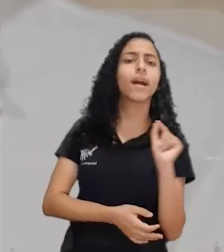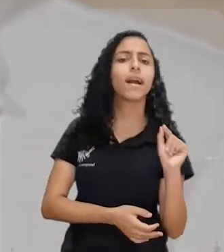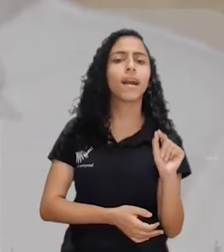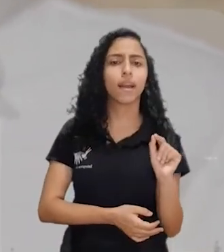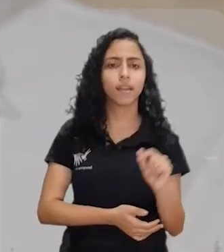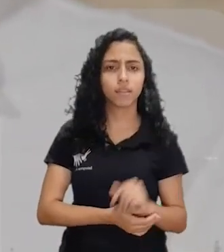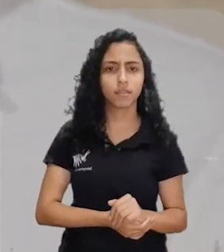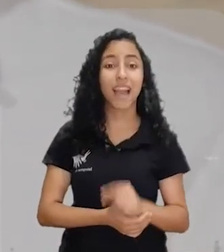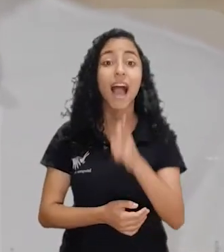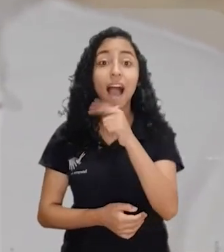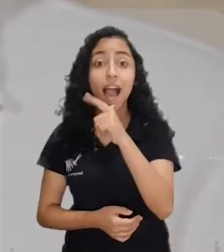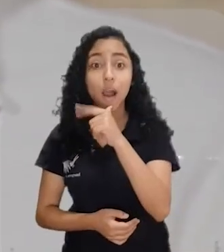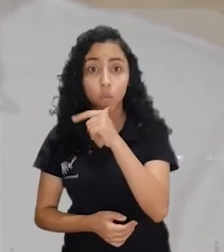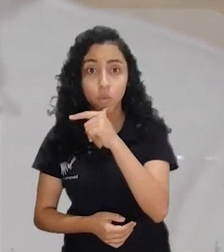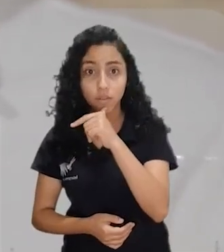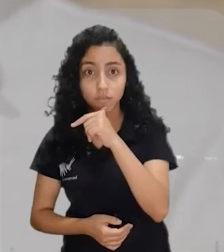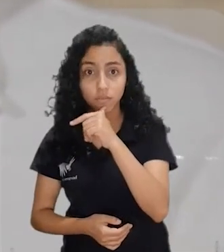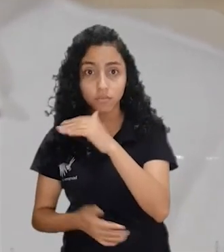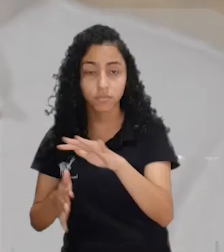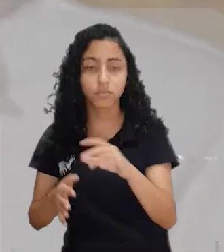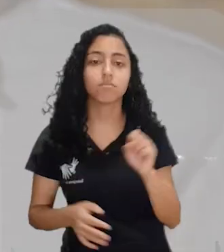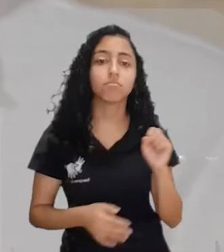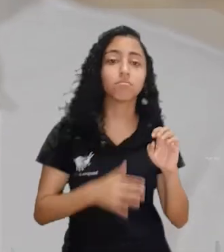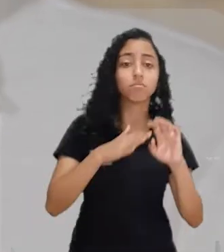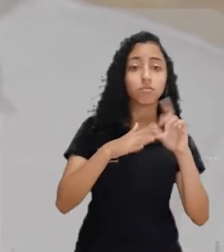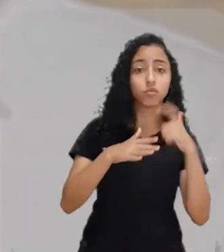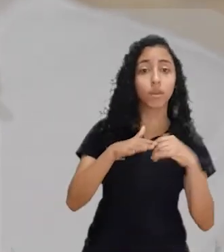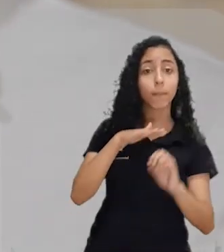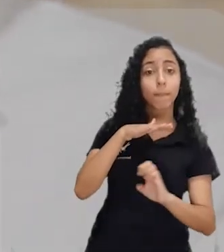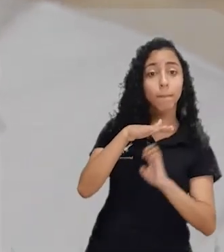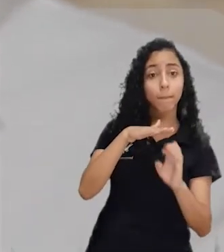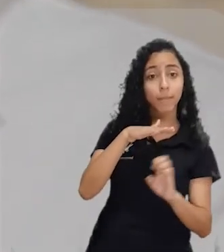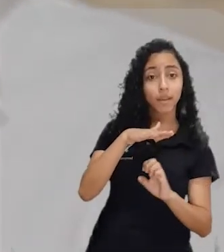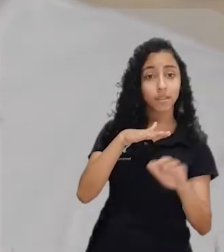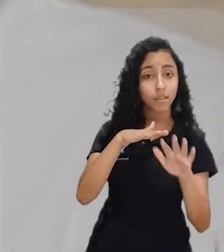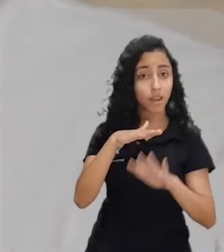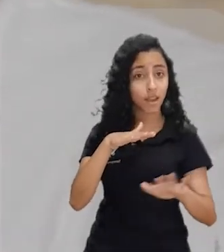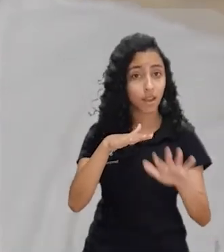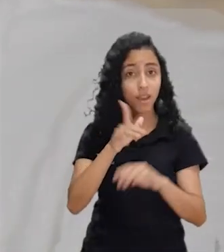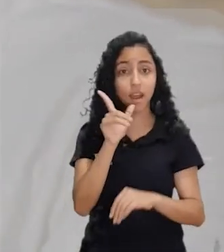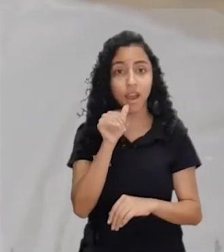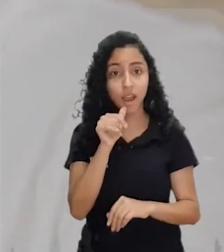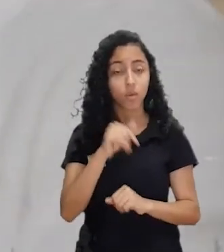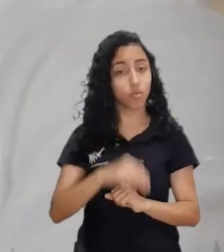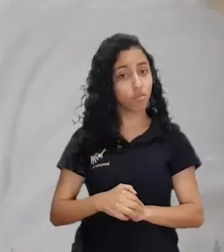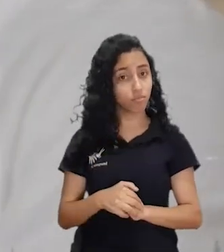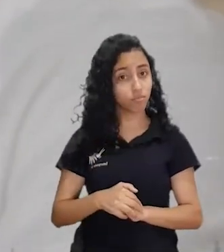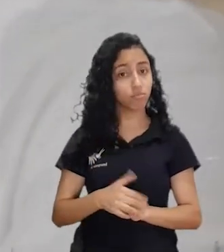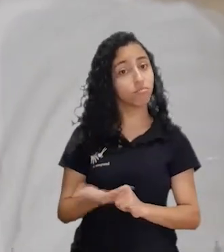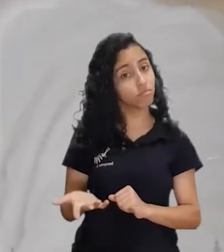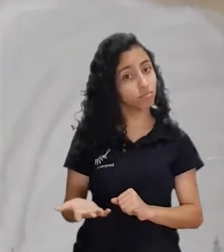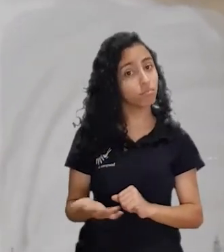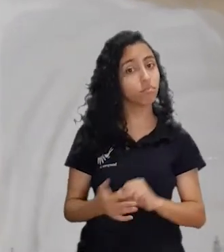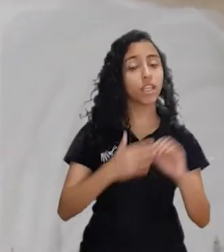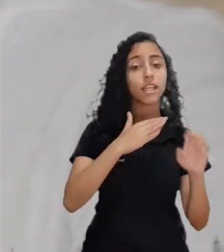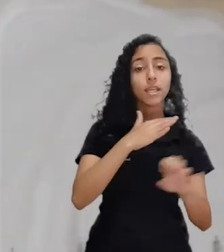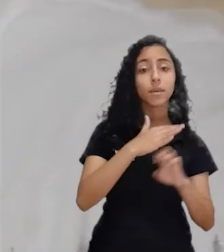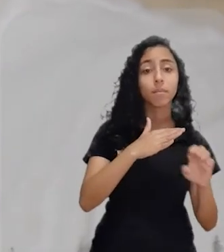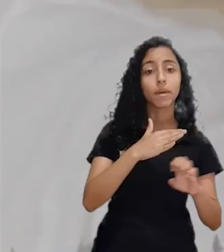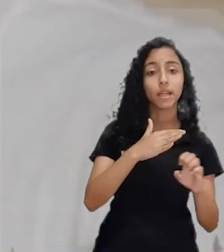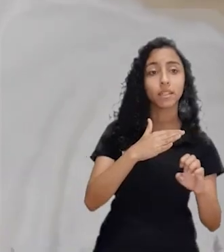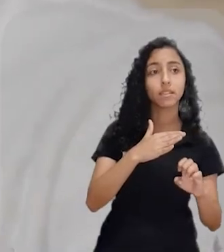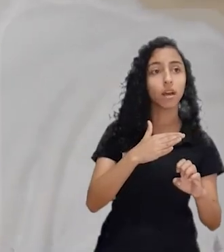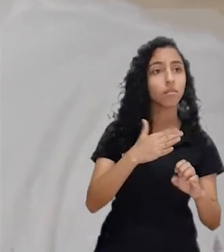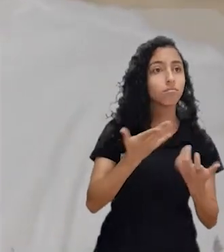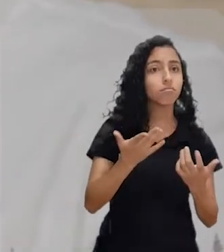são os compradores dos serviços hídricos? Podem ser empresas associadas ao setor, por exemplo, da água, né? As empresas